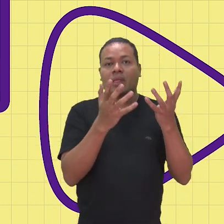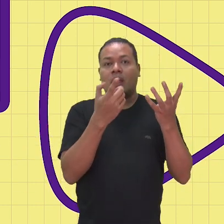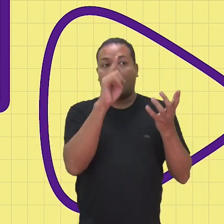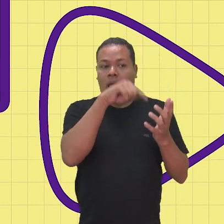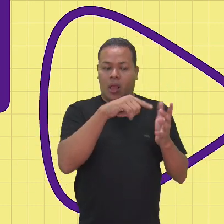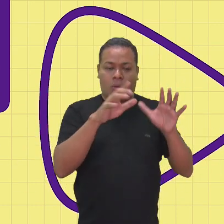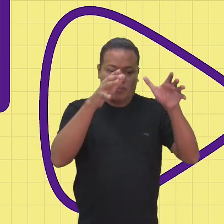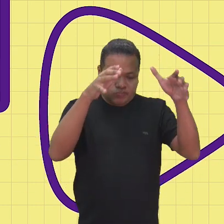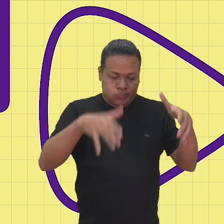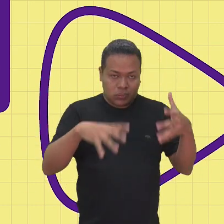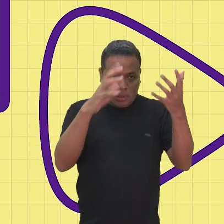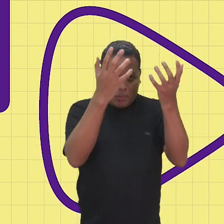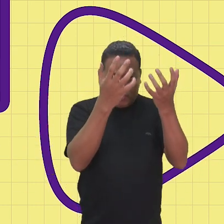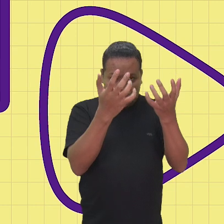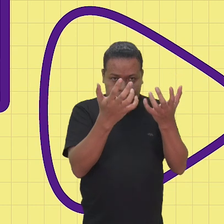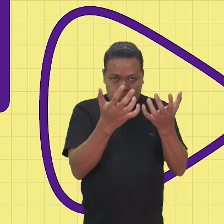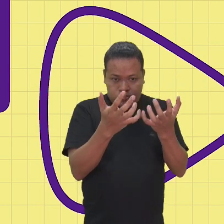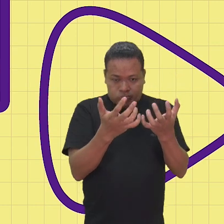pessoal,